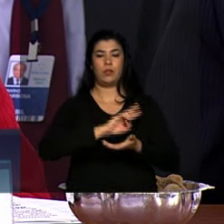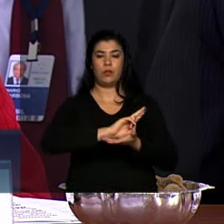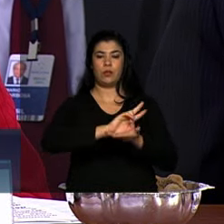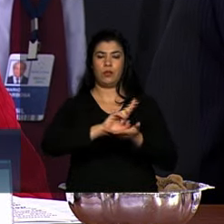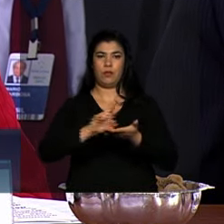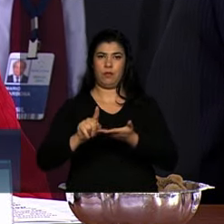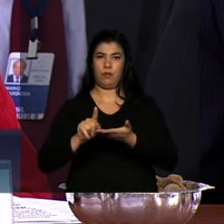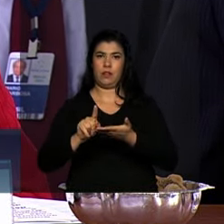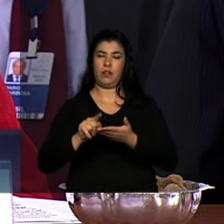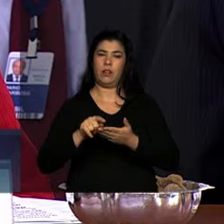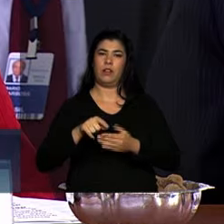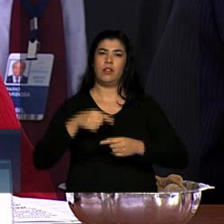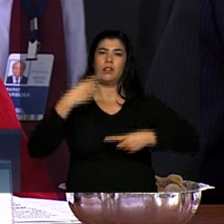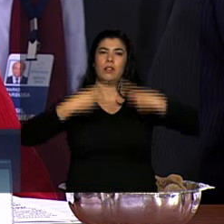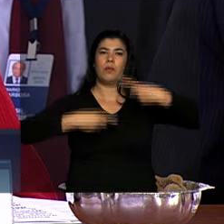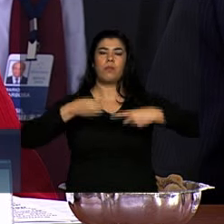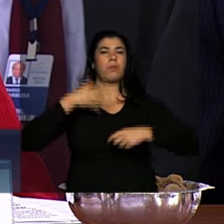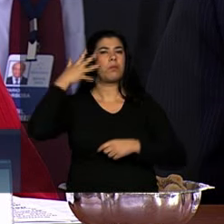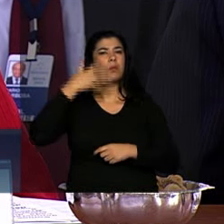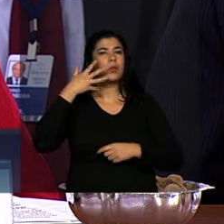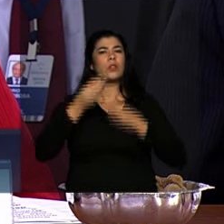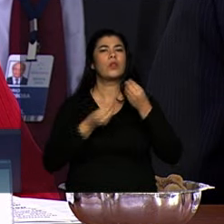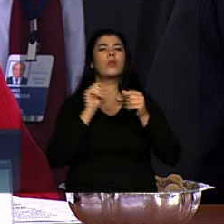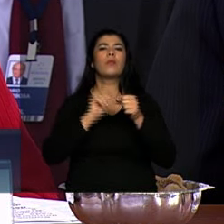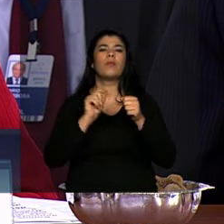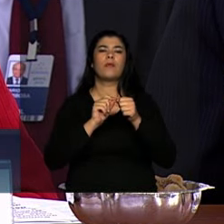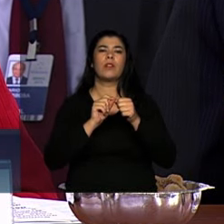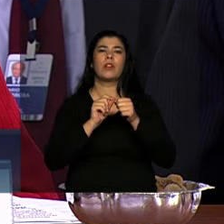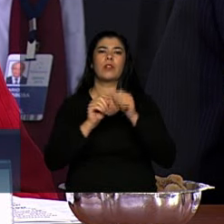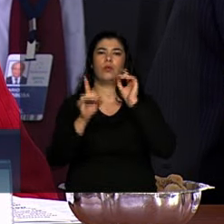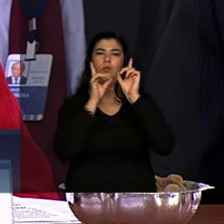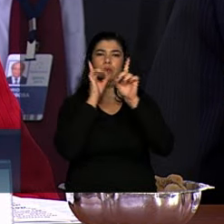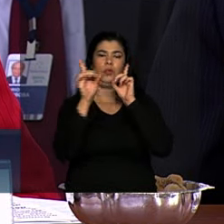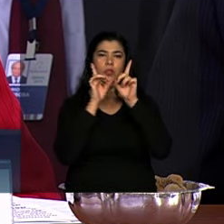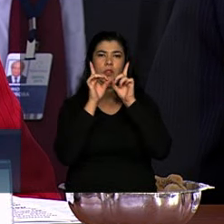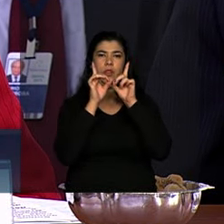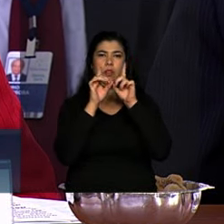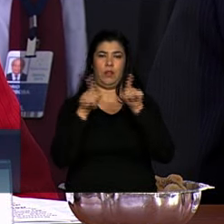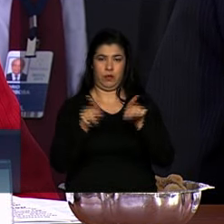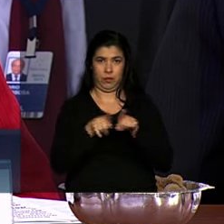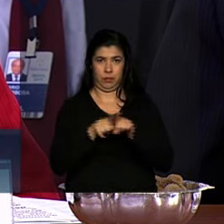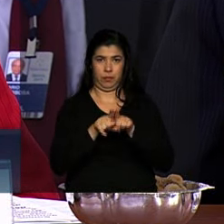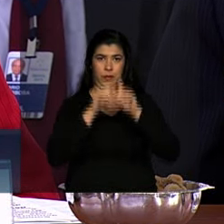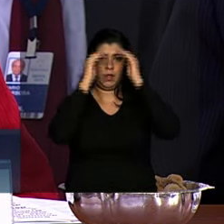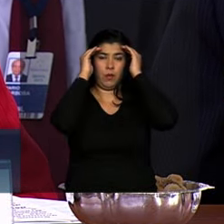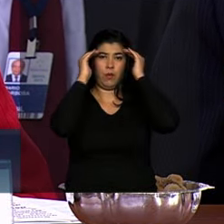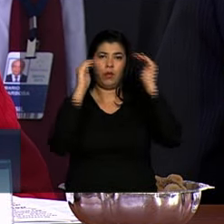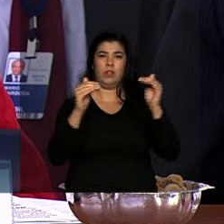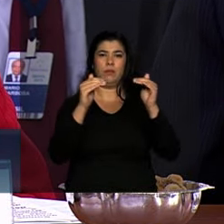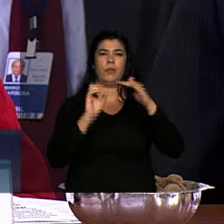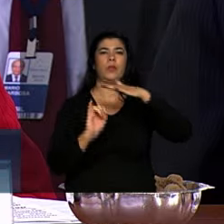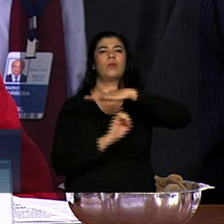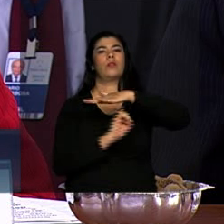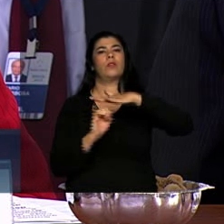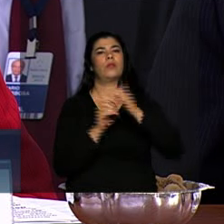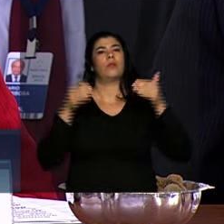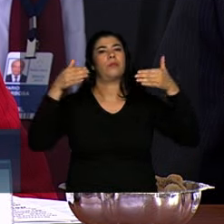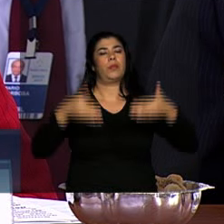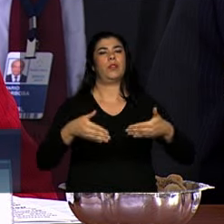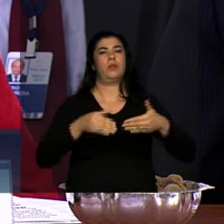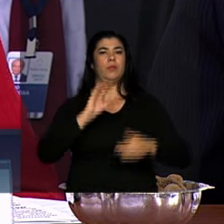diferenças políticas por meio do diálogo, do respeito às instituições e da participação